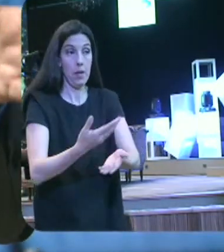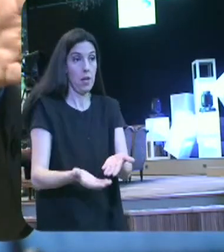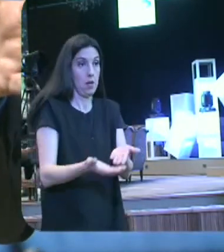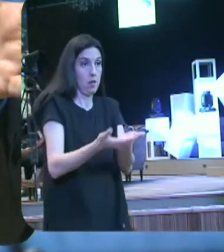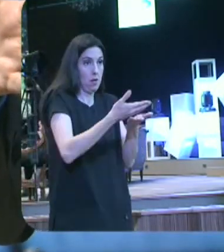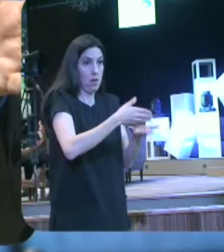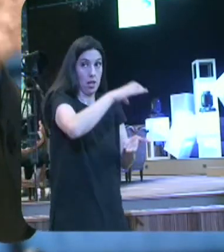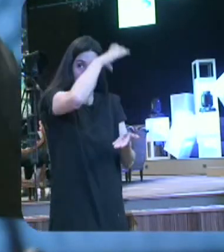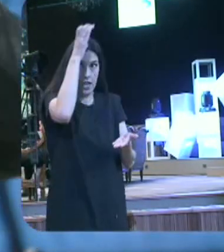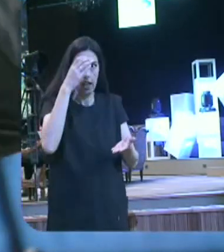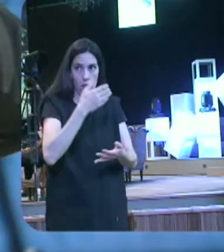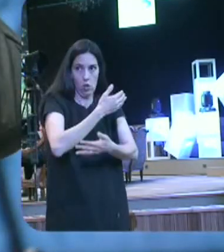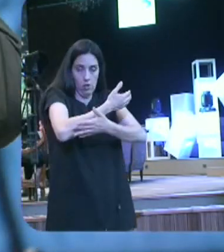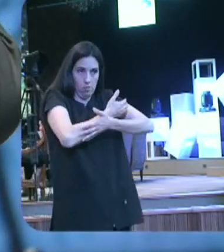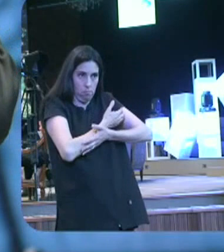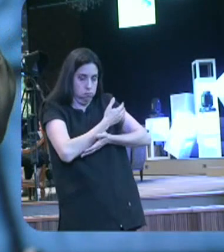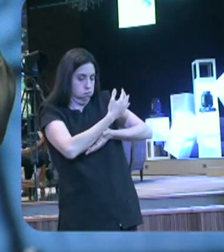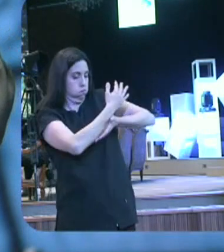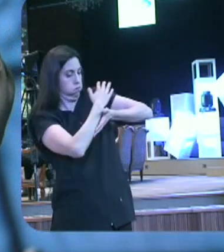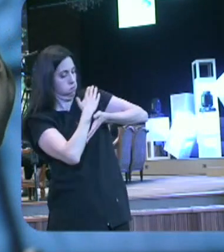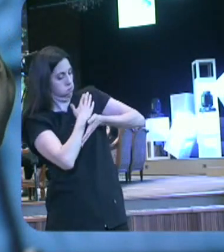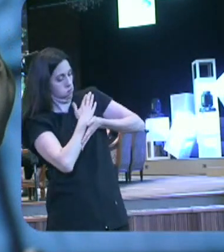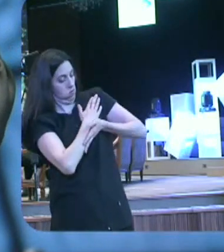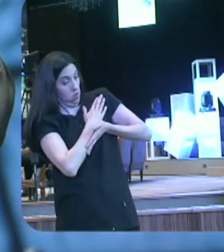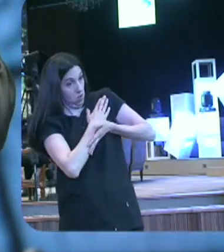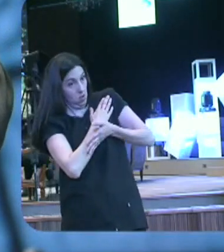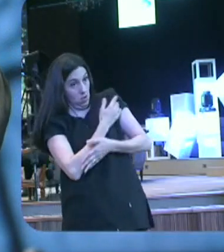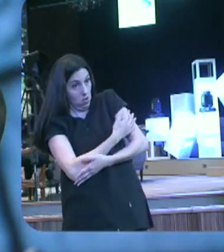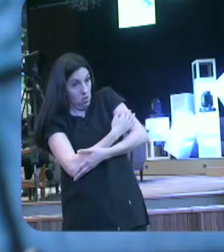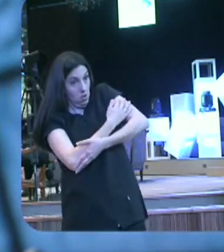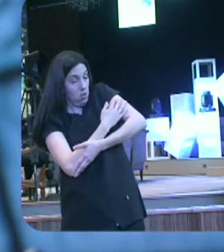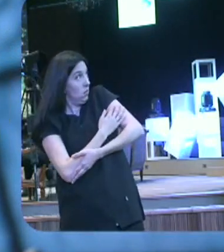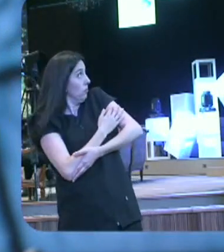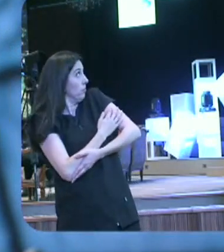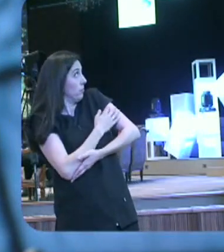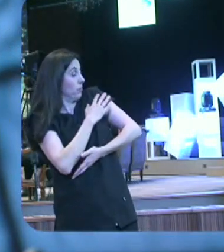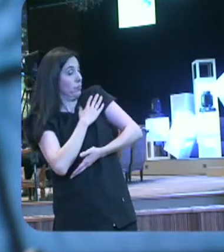minha esposa, encostadinho nela aqui.